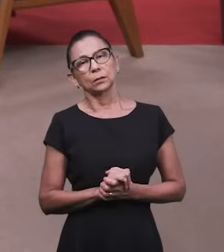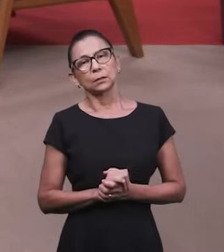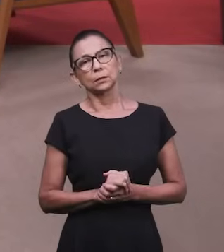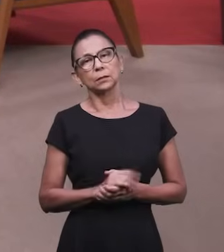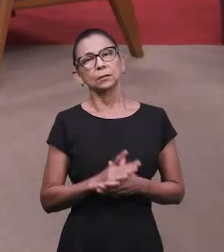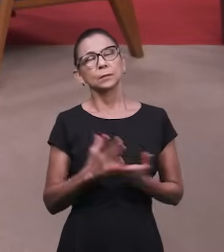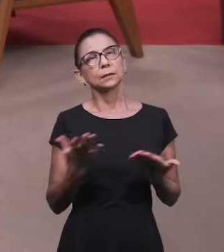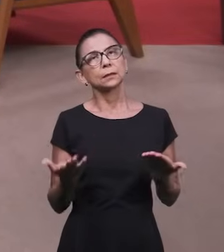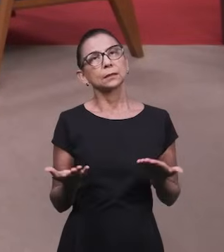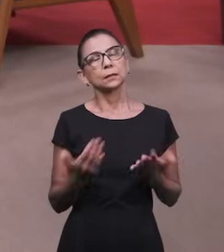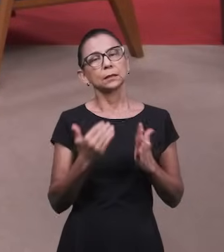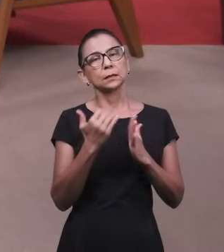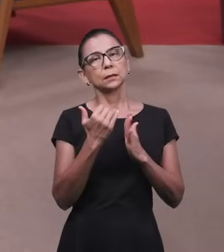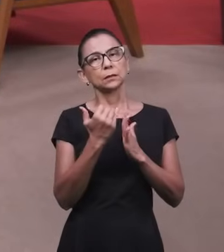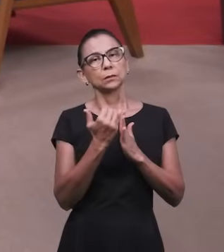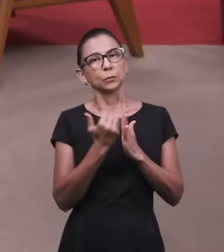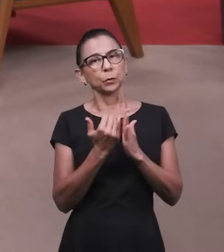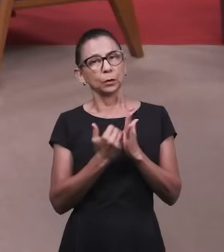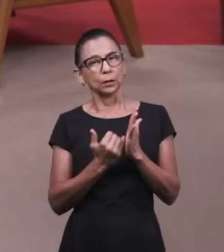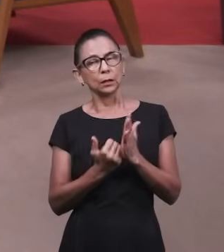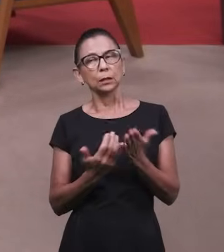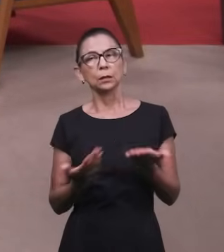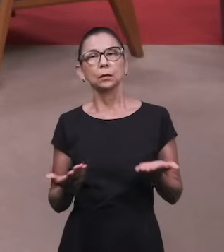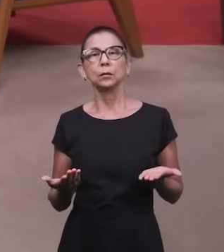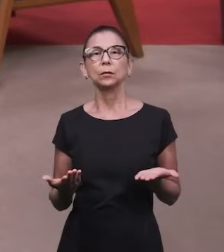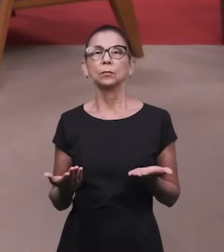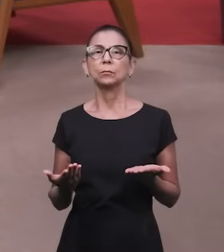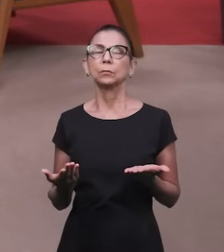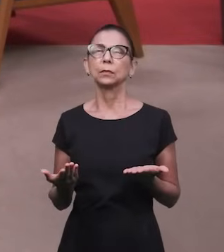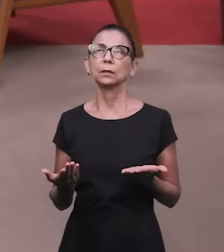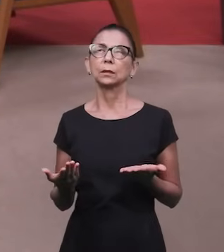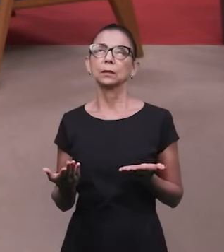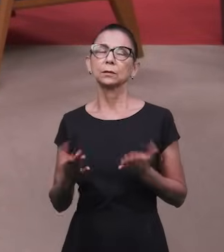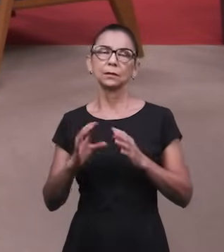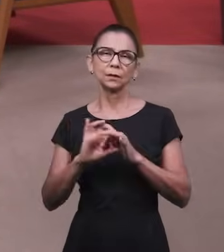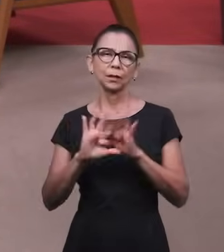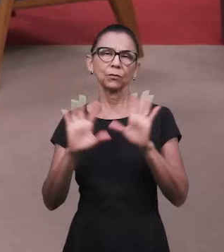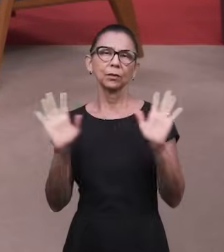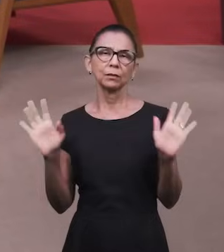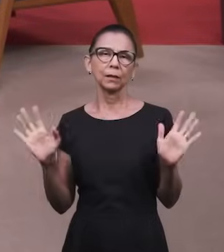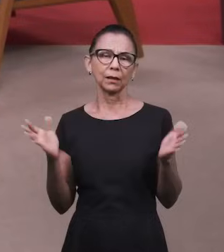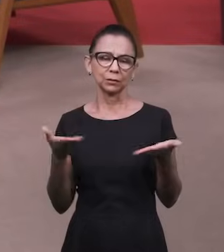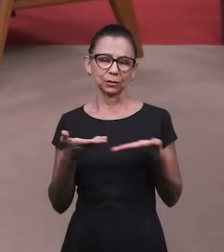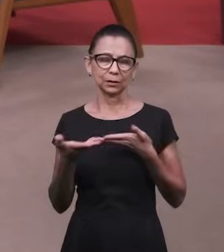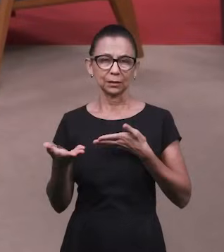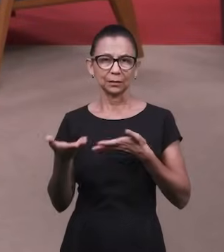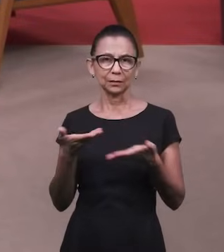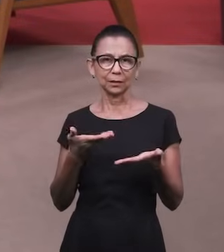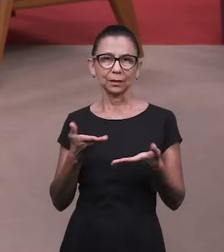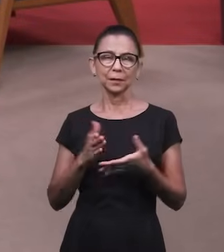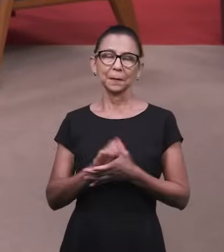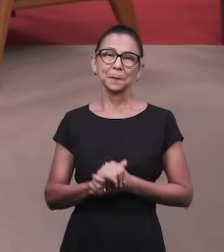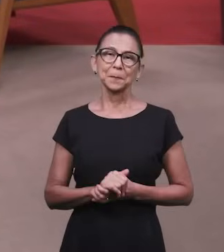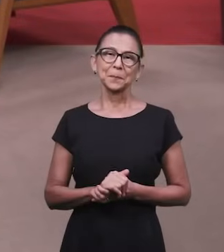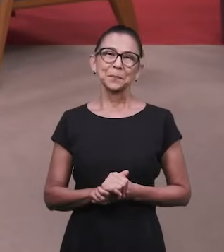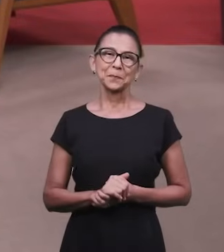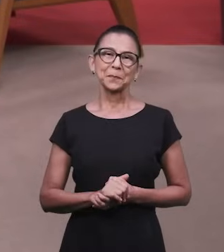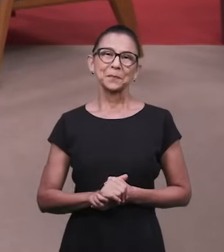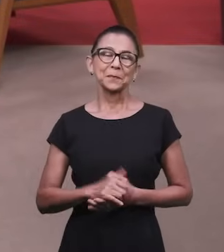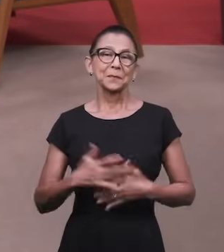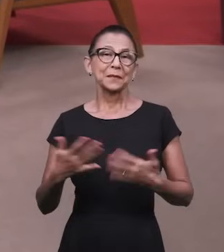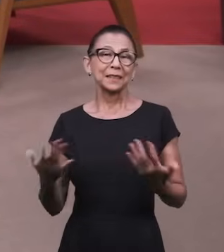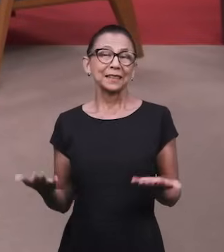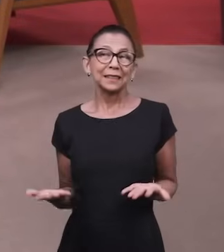mesmo Espírito que fala no culto também é aquele Espírito que fala, que toca no coração. Por isso essa experiência do Davi